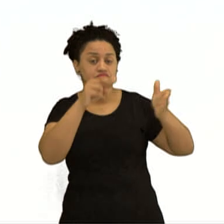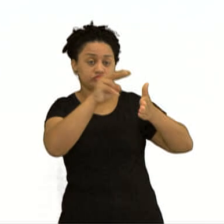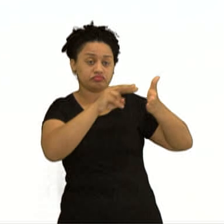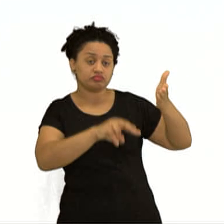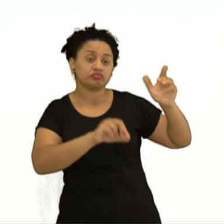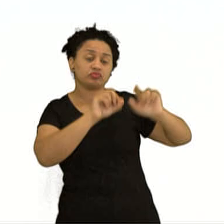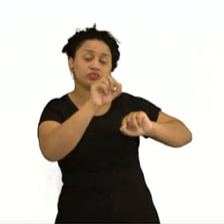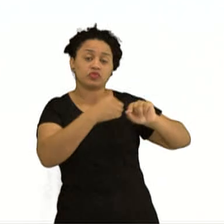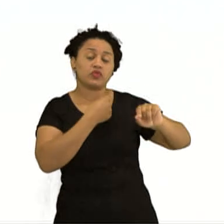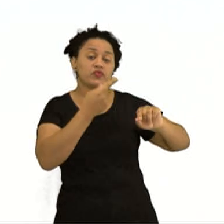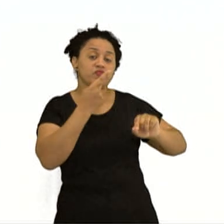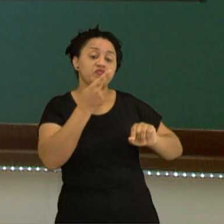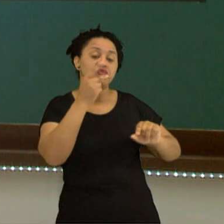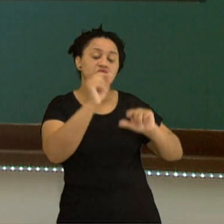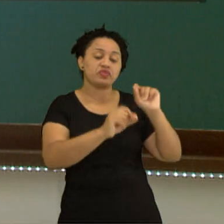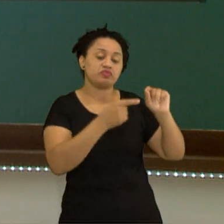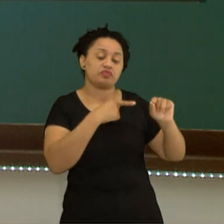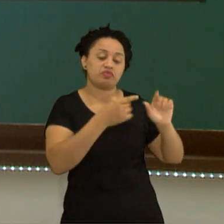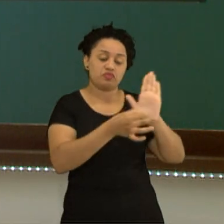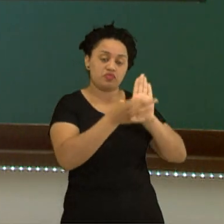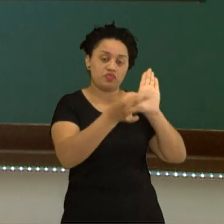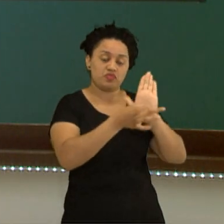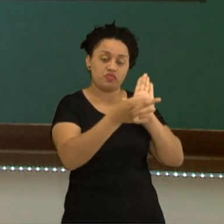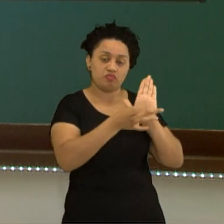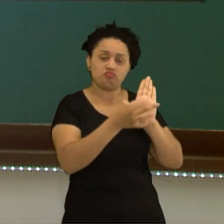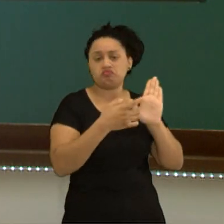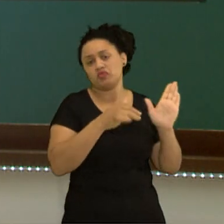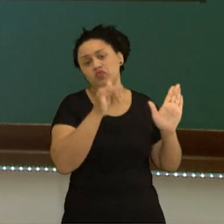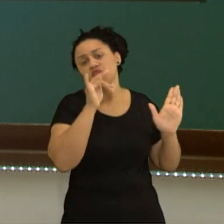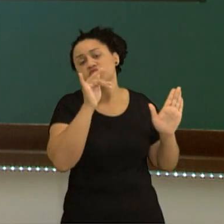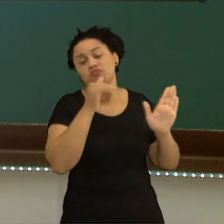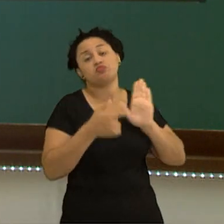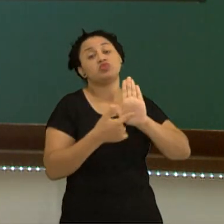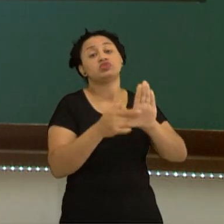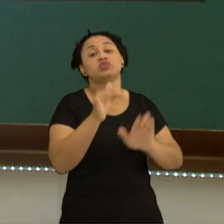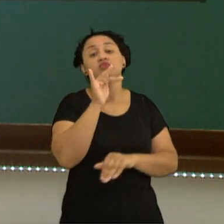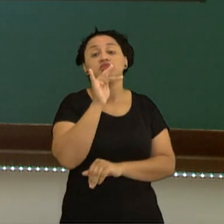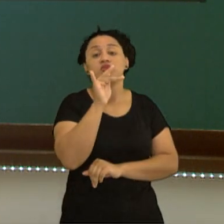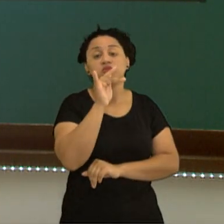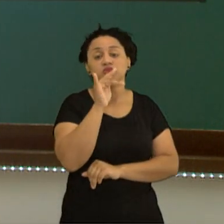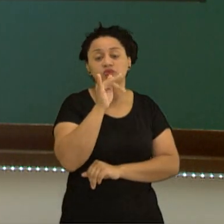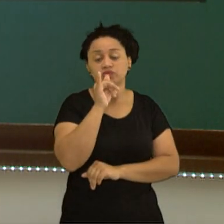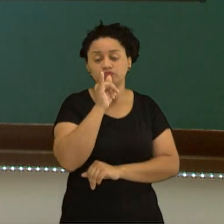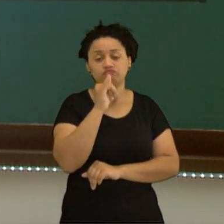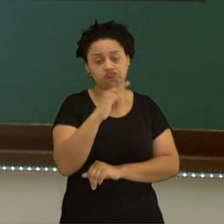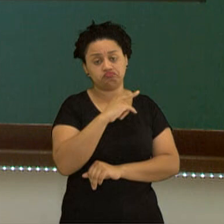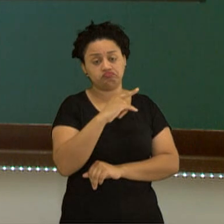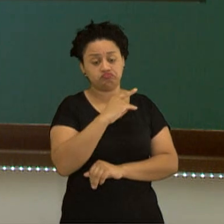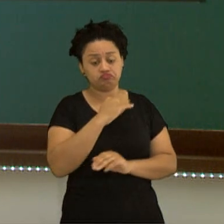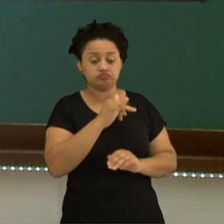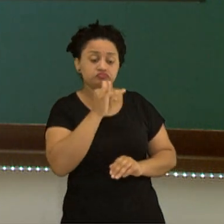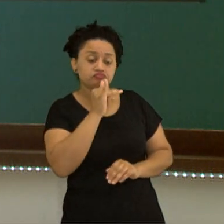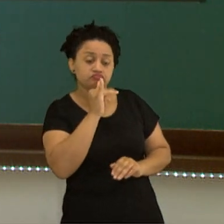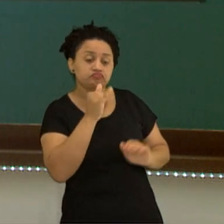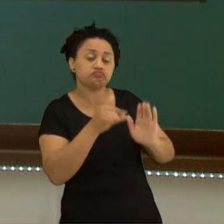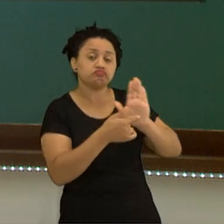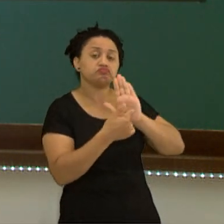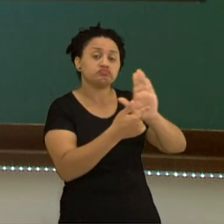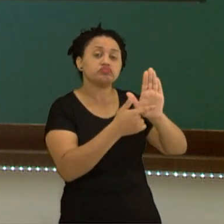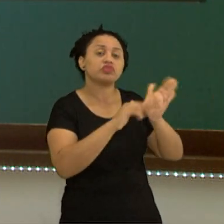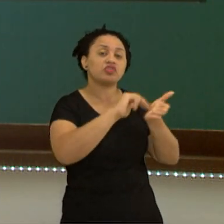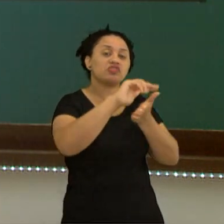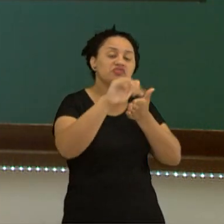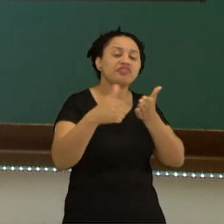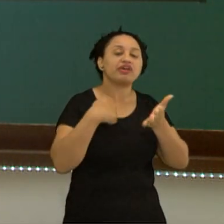ler, ela traz uma argumentação que é um exemplo, isso mesmo. Um exemplo para mostrar as